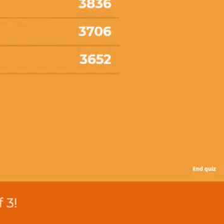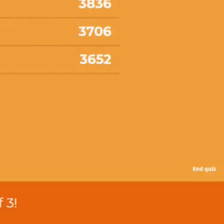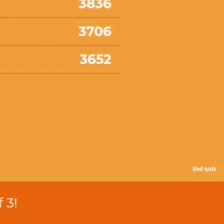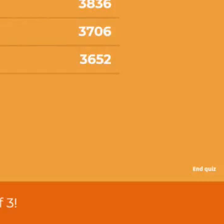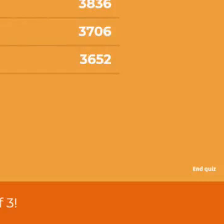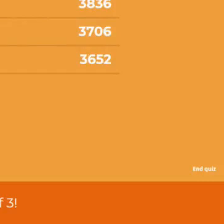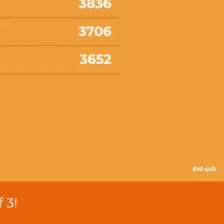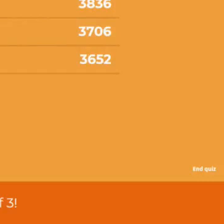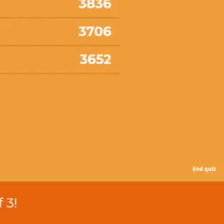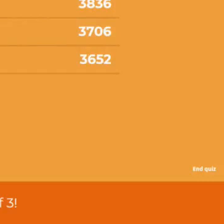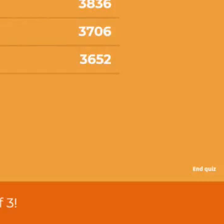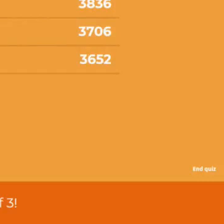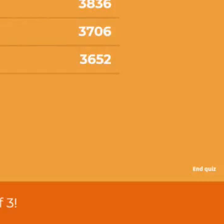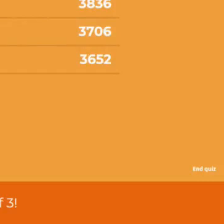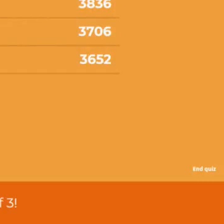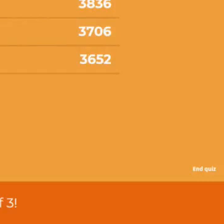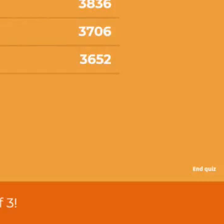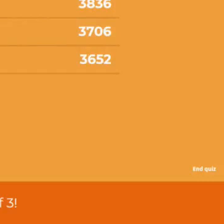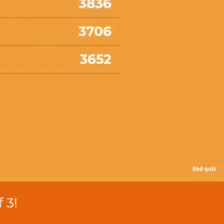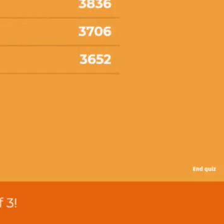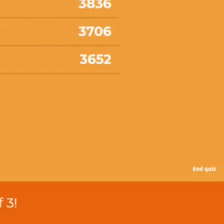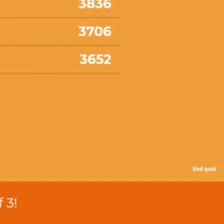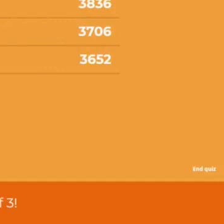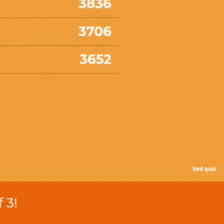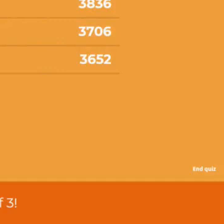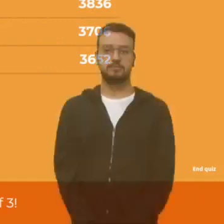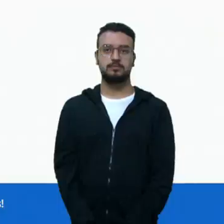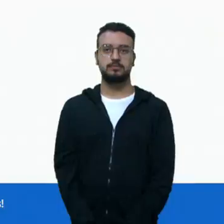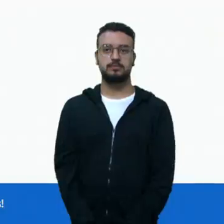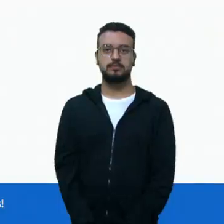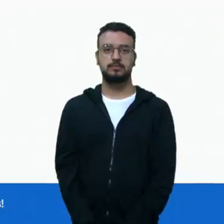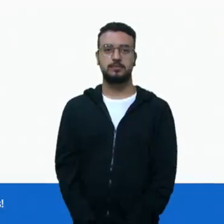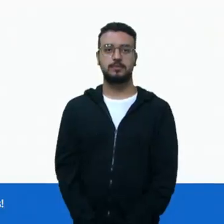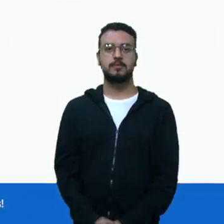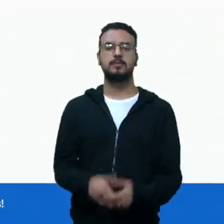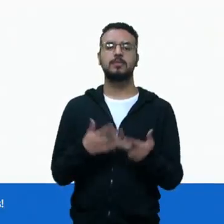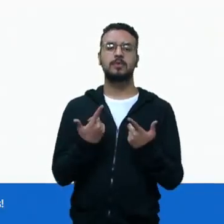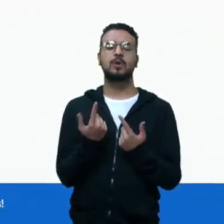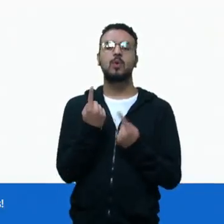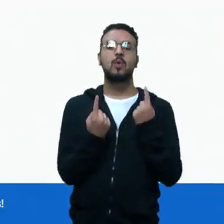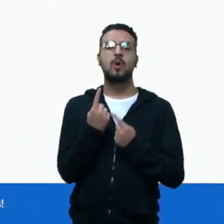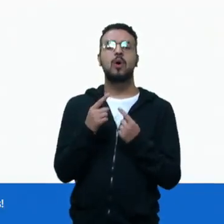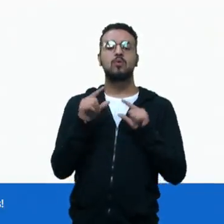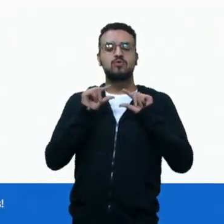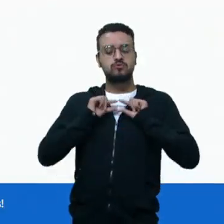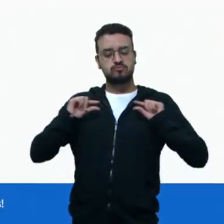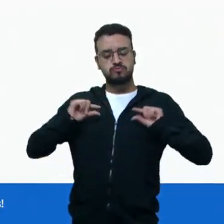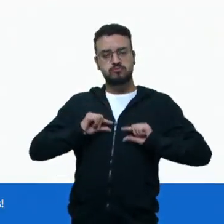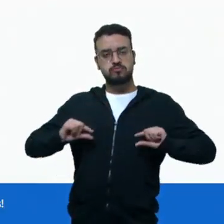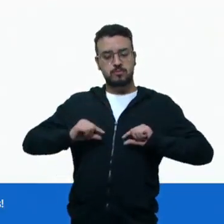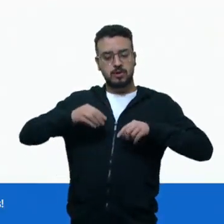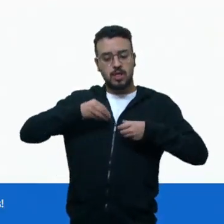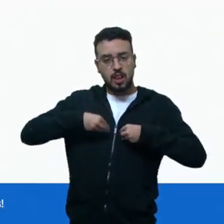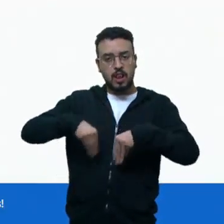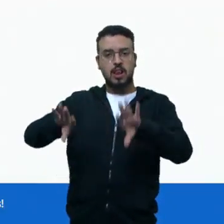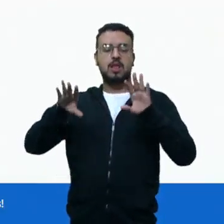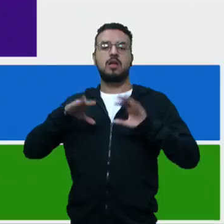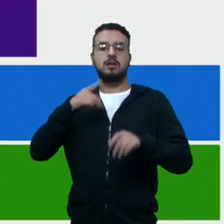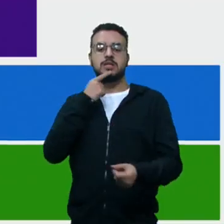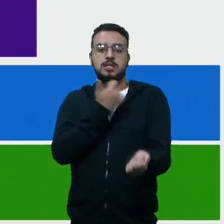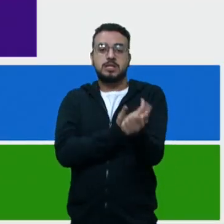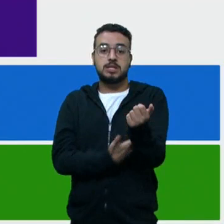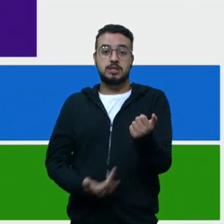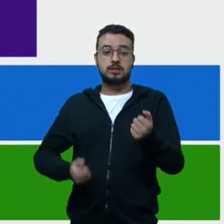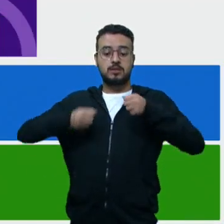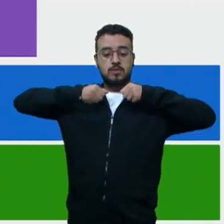beleza. Vamos lá? Mais uma última pergunta. Qual o vaso que transporta o sangue em